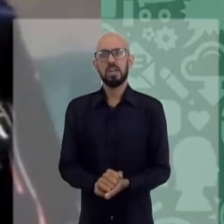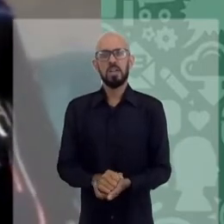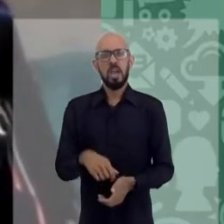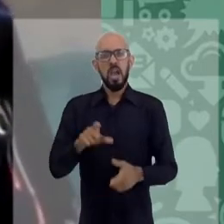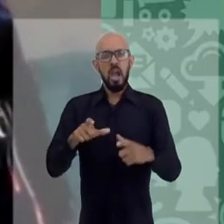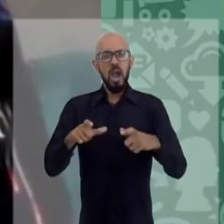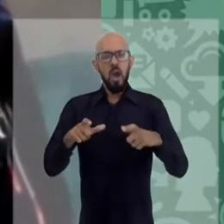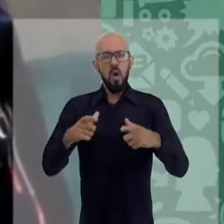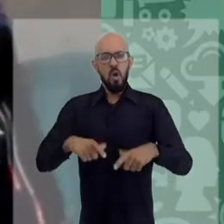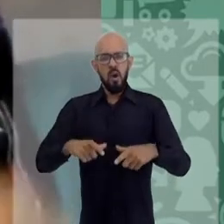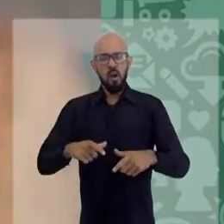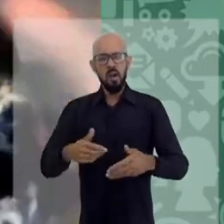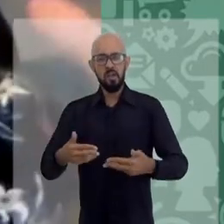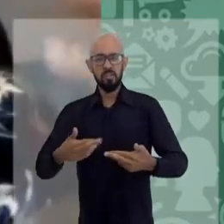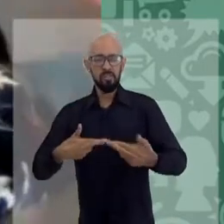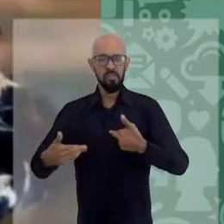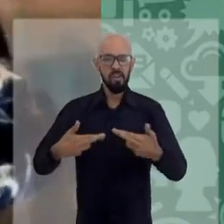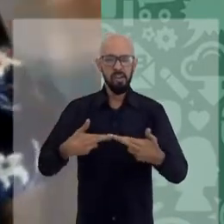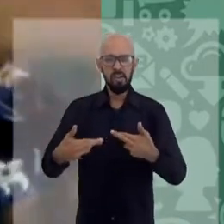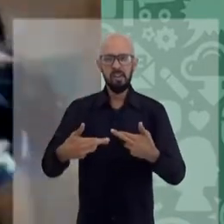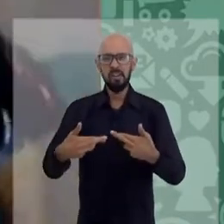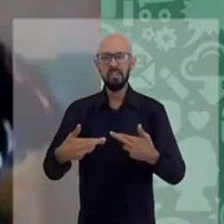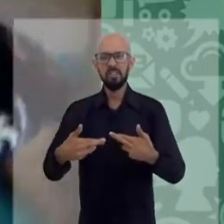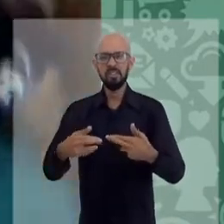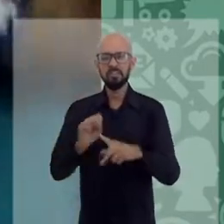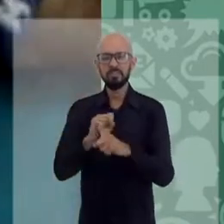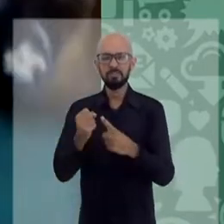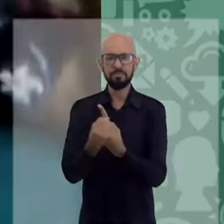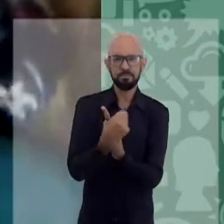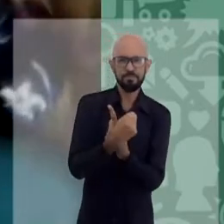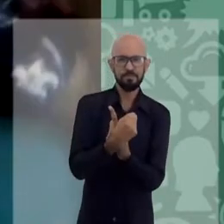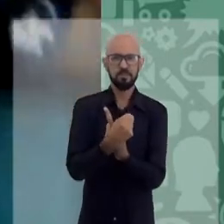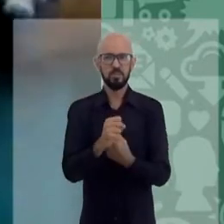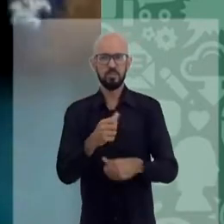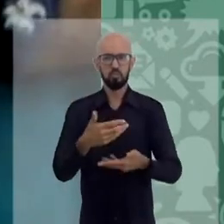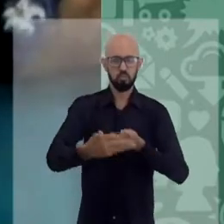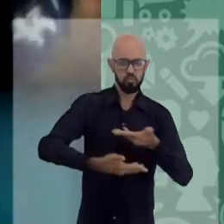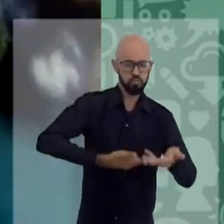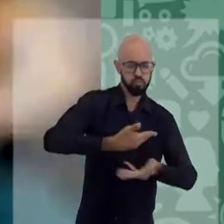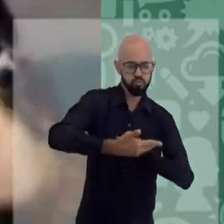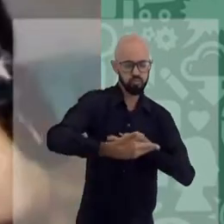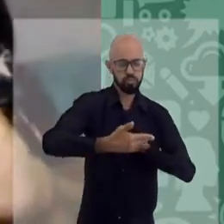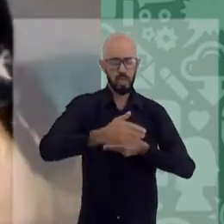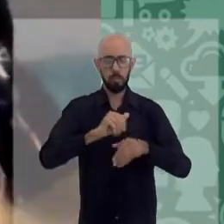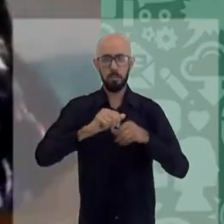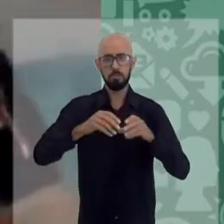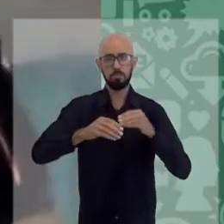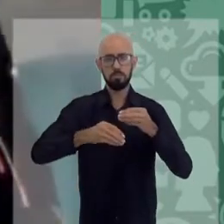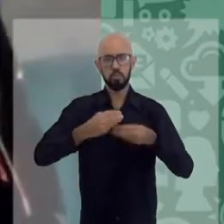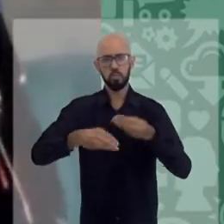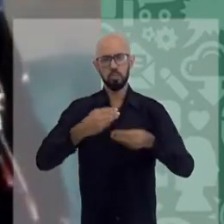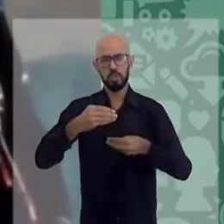de espaço cívico, né, quer dizer, esse espaço onde a gente pode estar tá ali, né, entre o espaço privado